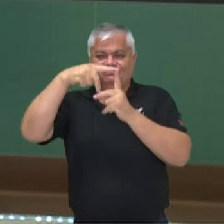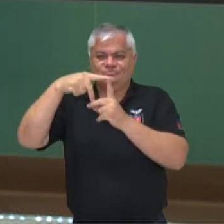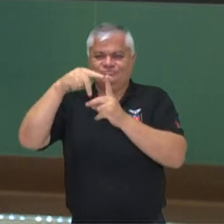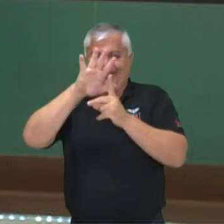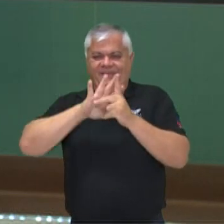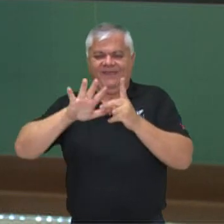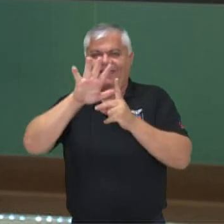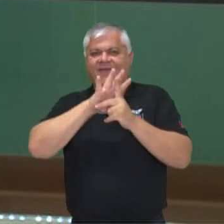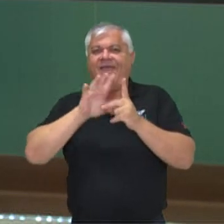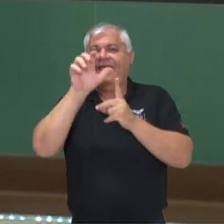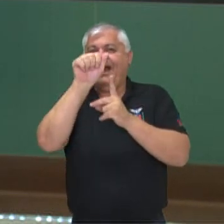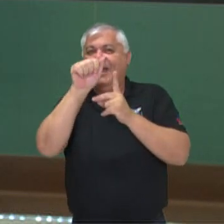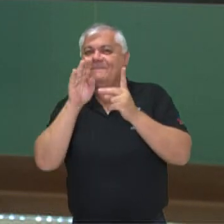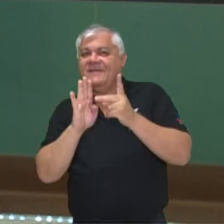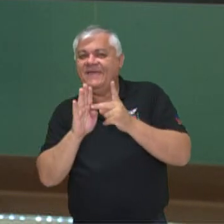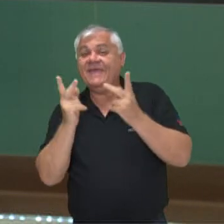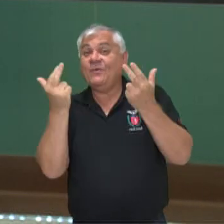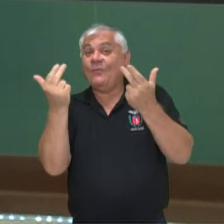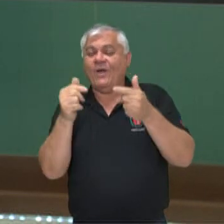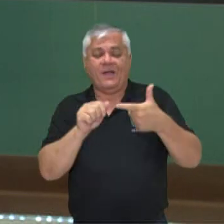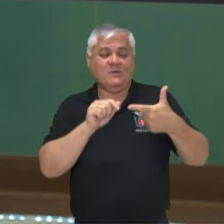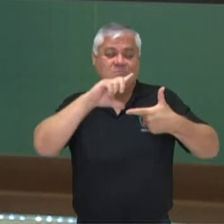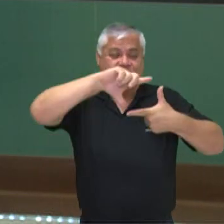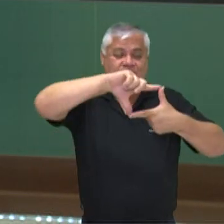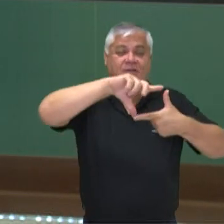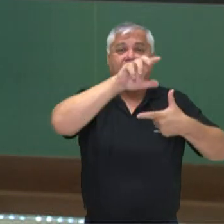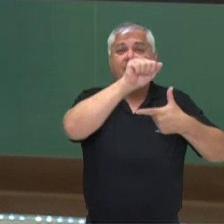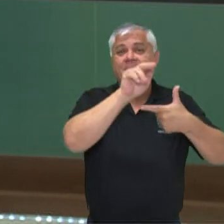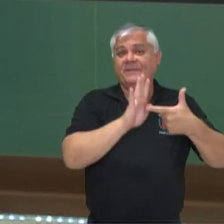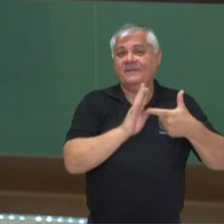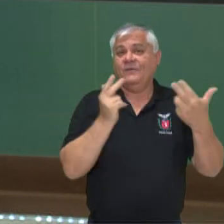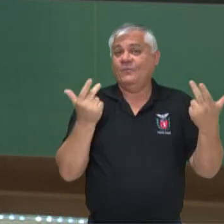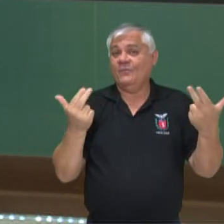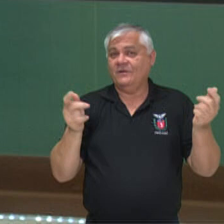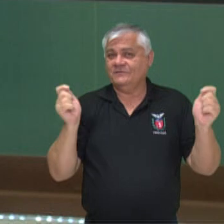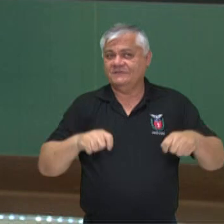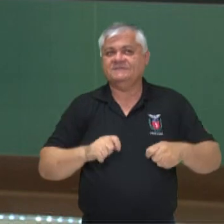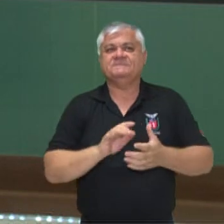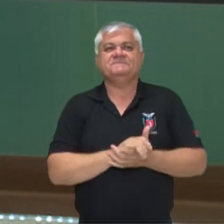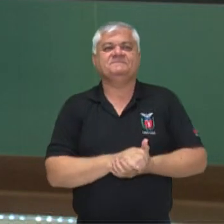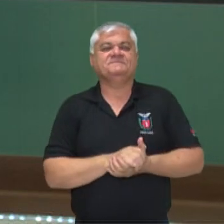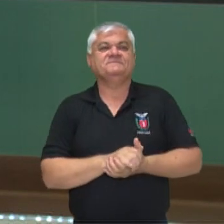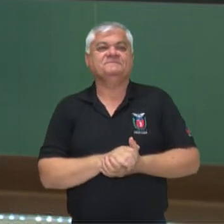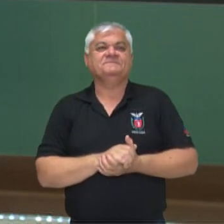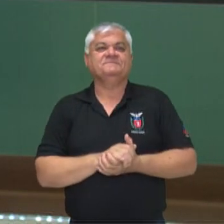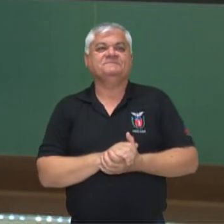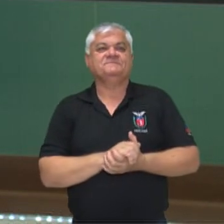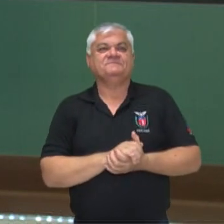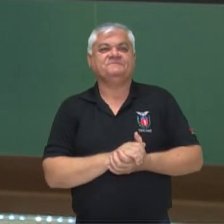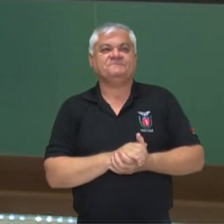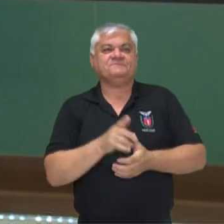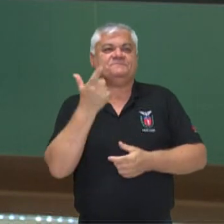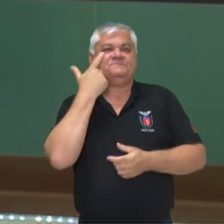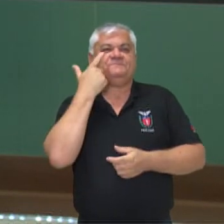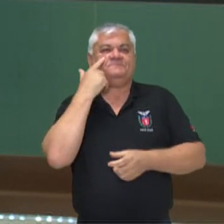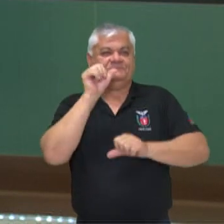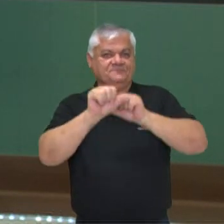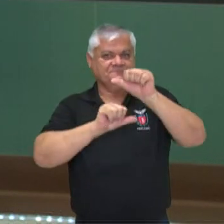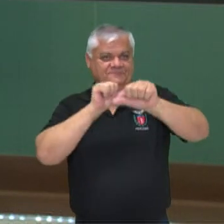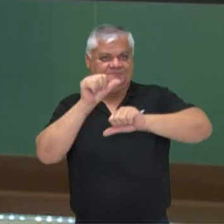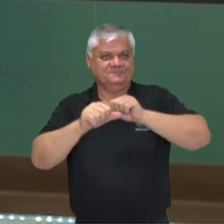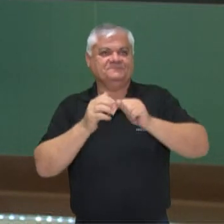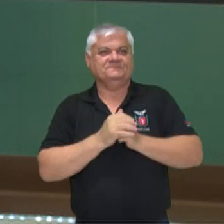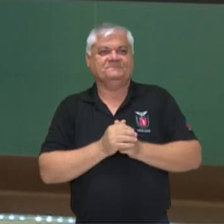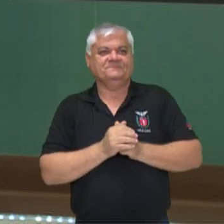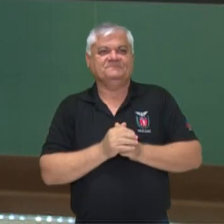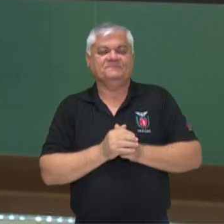retângulo e as duas têm que ser iguais. Começa por aí, tá bom? Então vamos ver lá, ó. Vamos transformar essa afirmação ali, ó. A